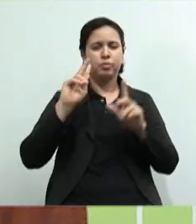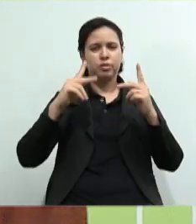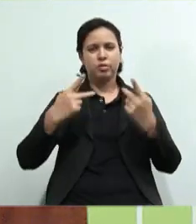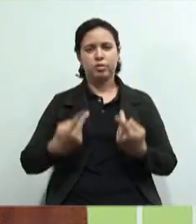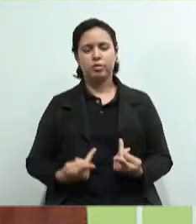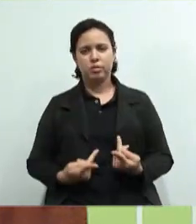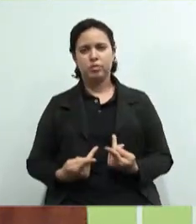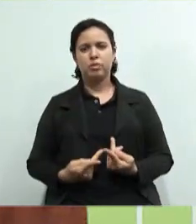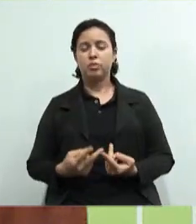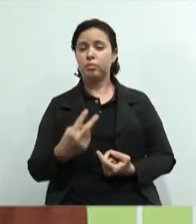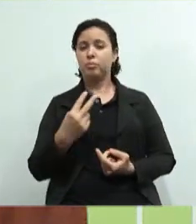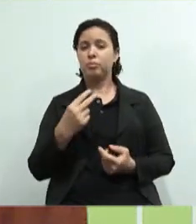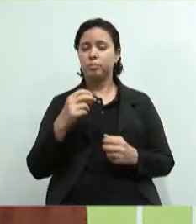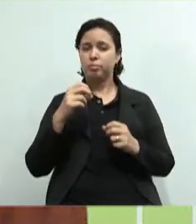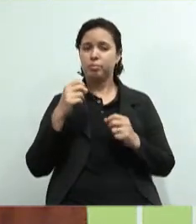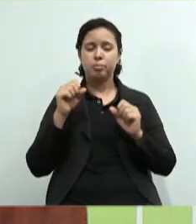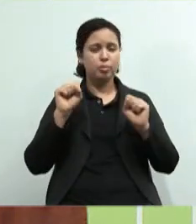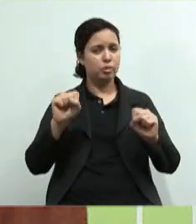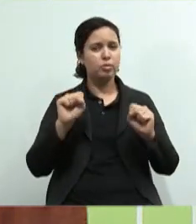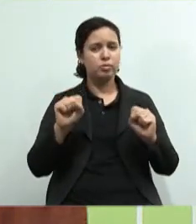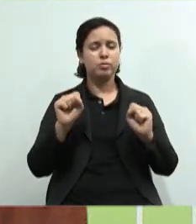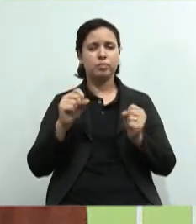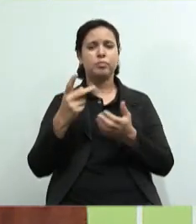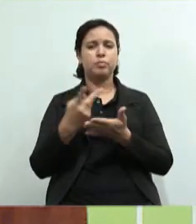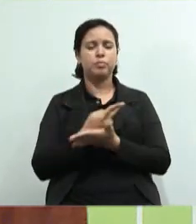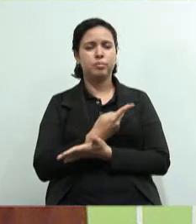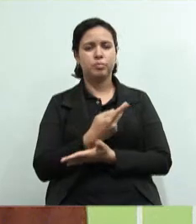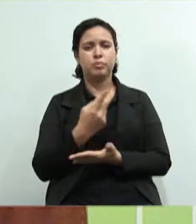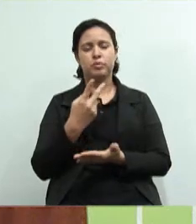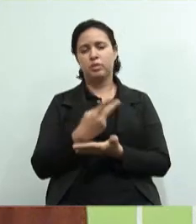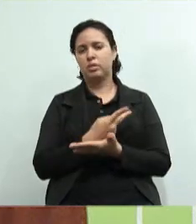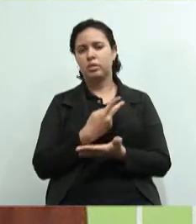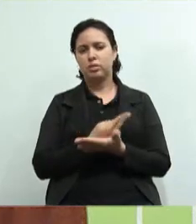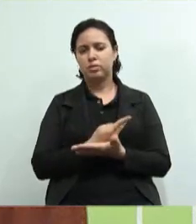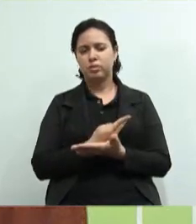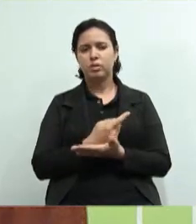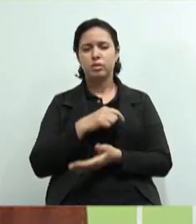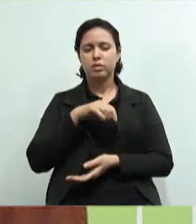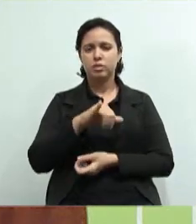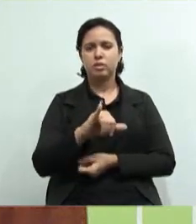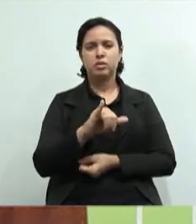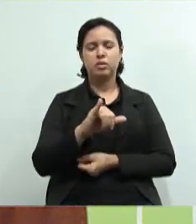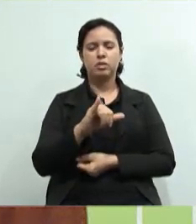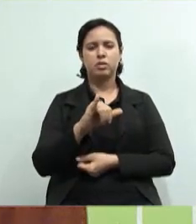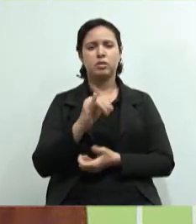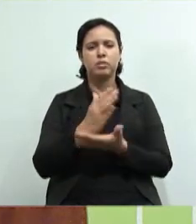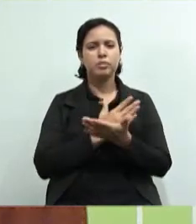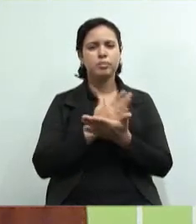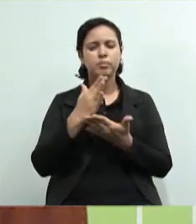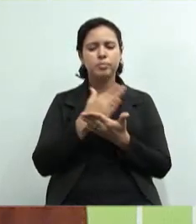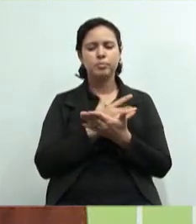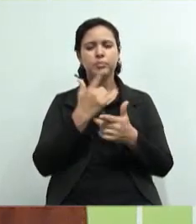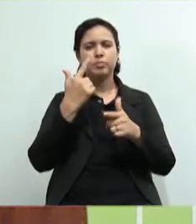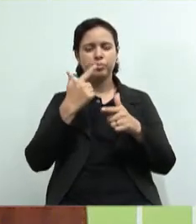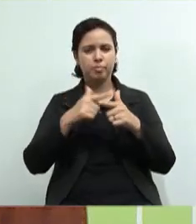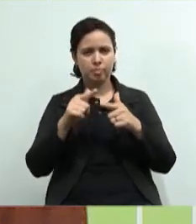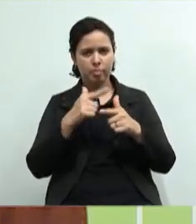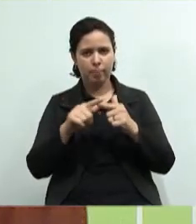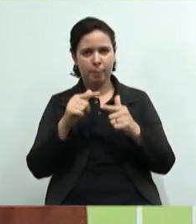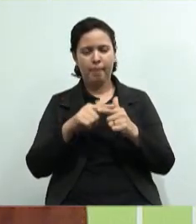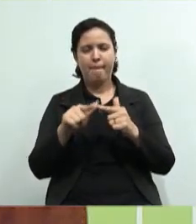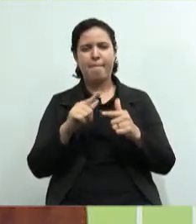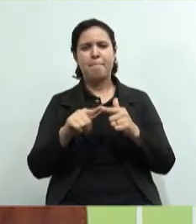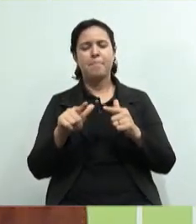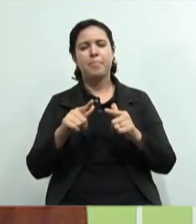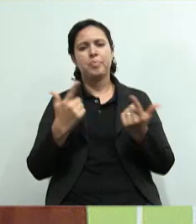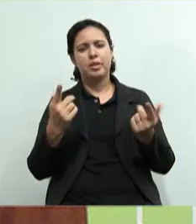devemos errar, mas podemos errar, isso pode acontecer. Então, se houver alguma falha, alguma coisa